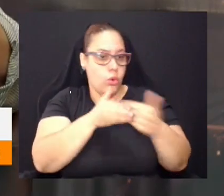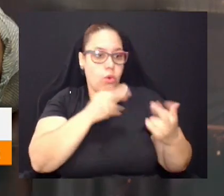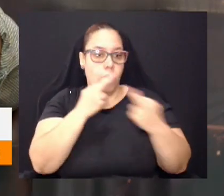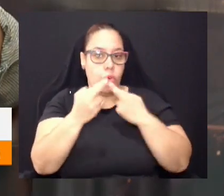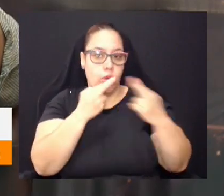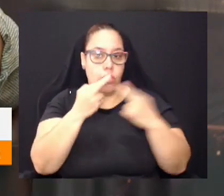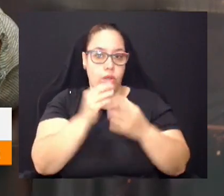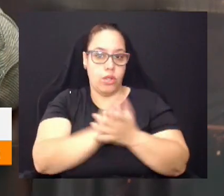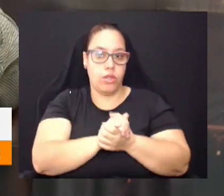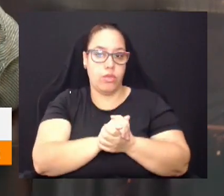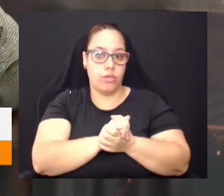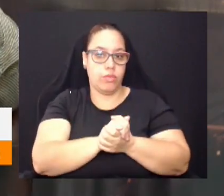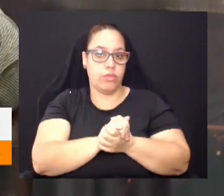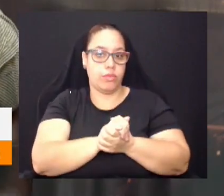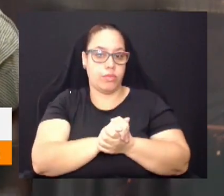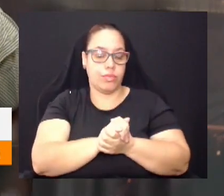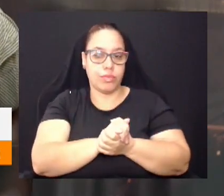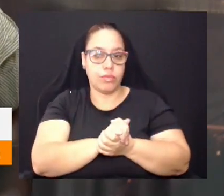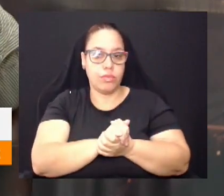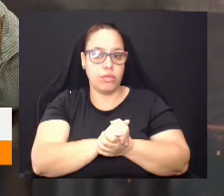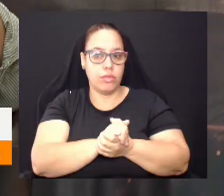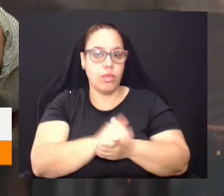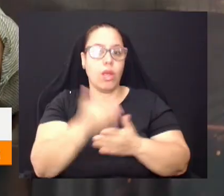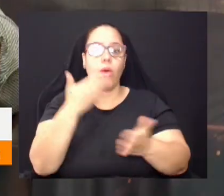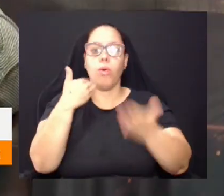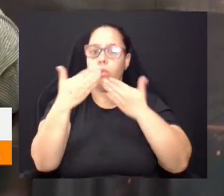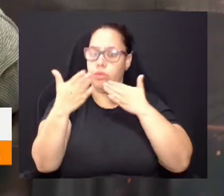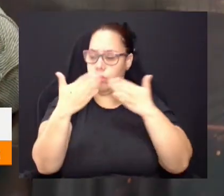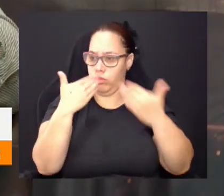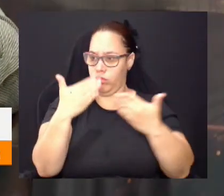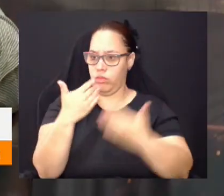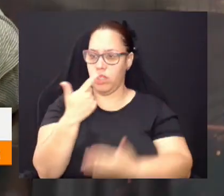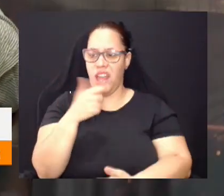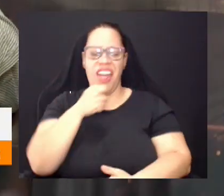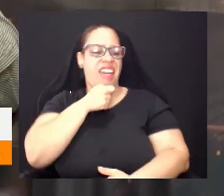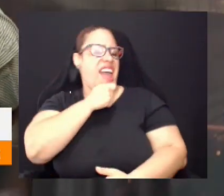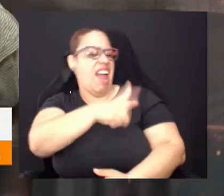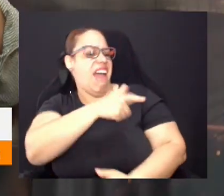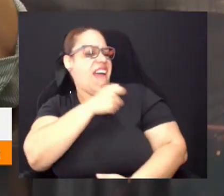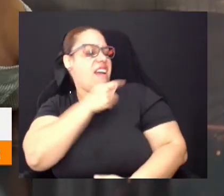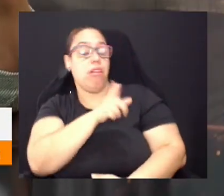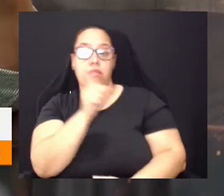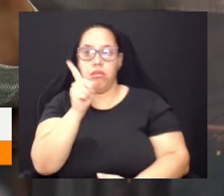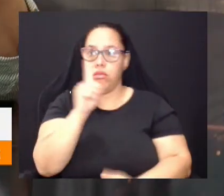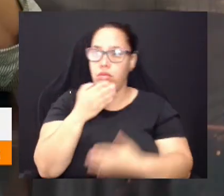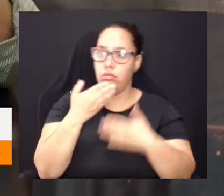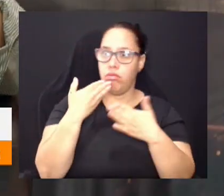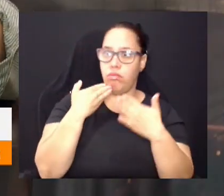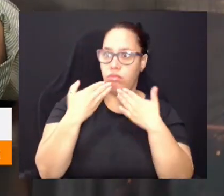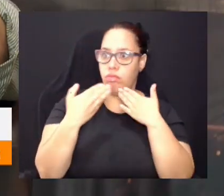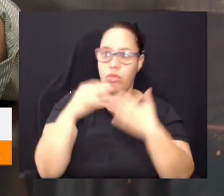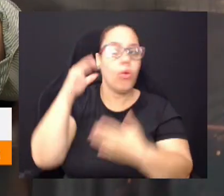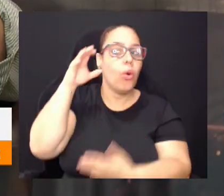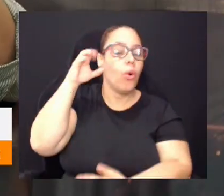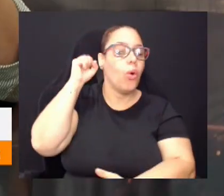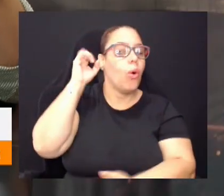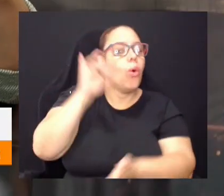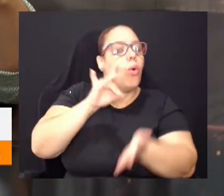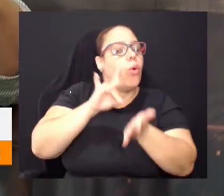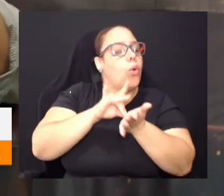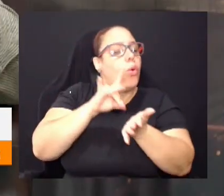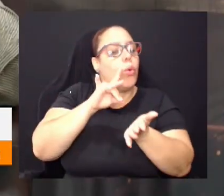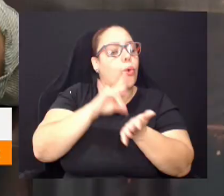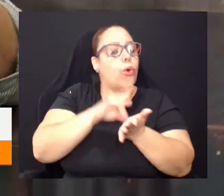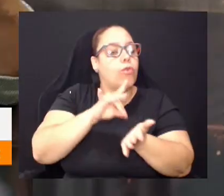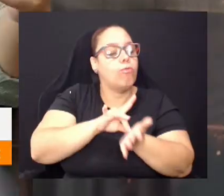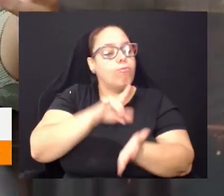civilidade, né? A gente conversar sem ofender, conversar ouvindo de fato o outro, isso é